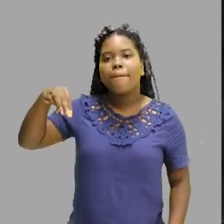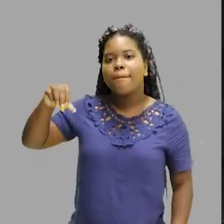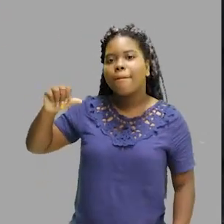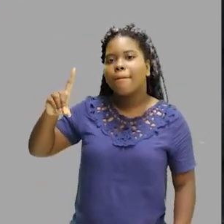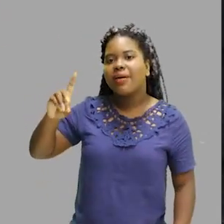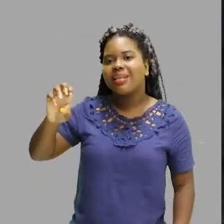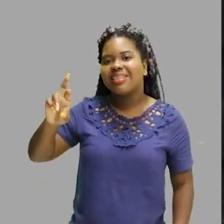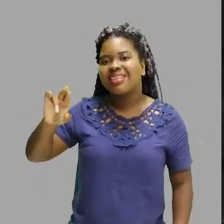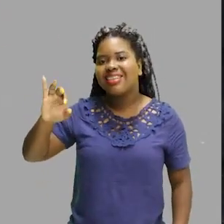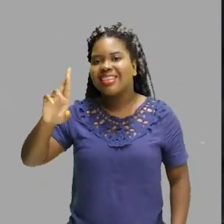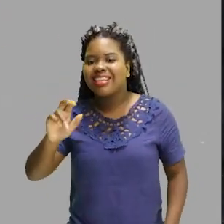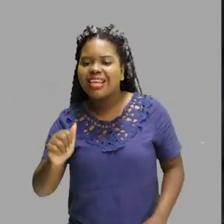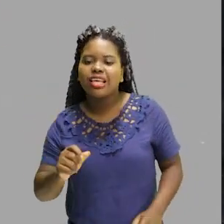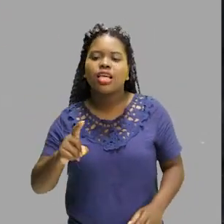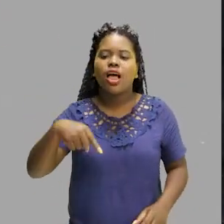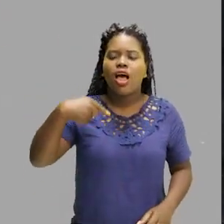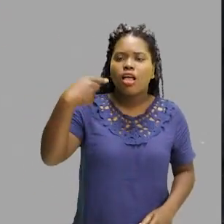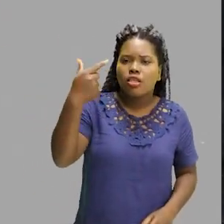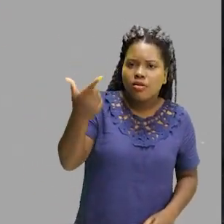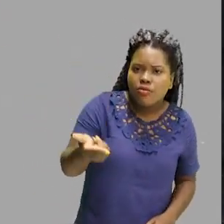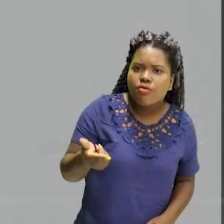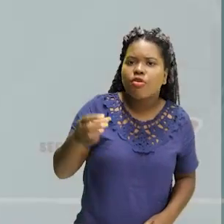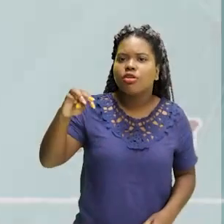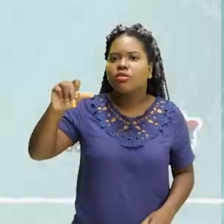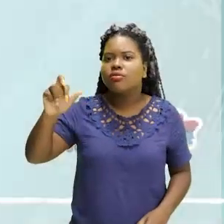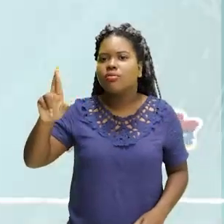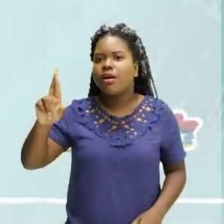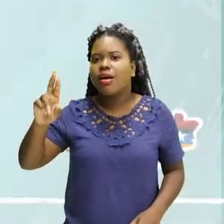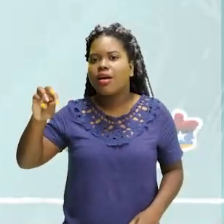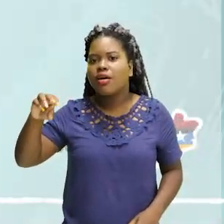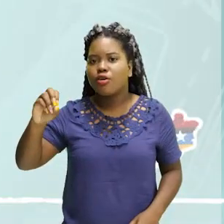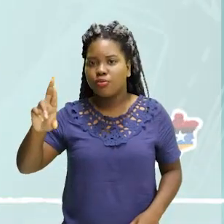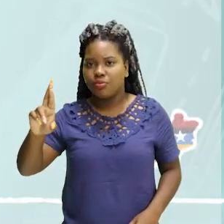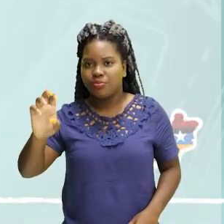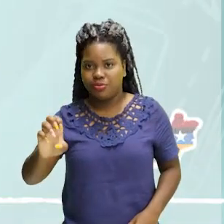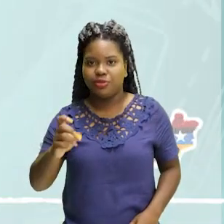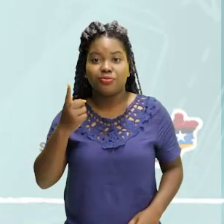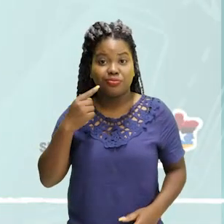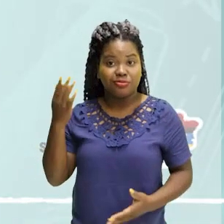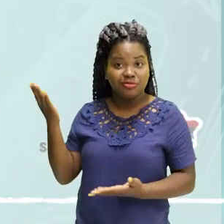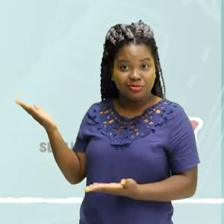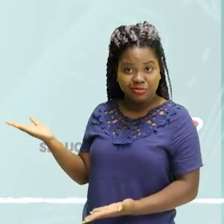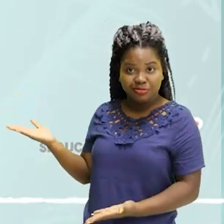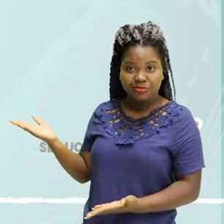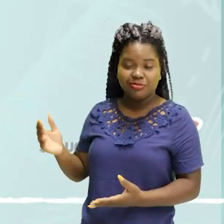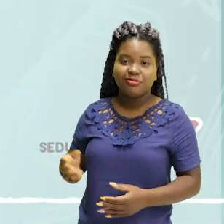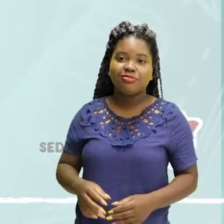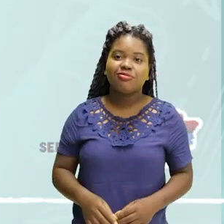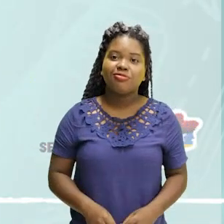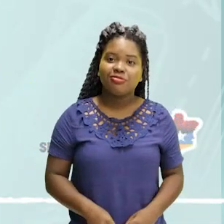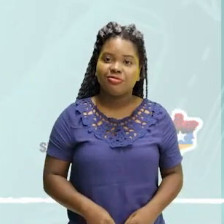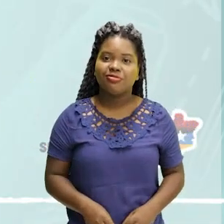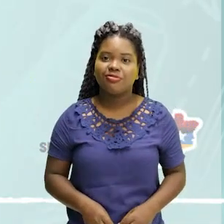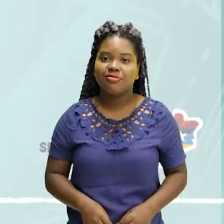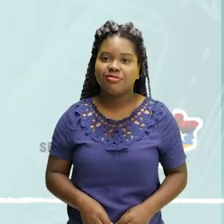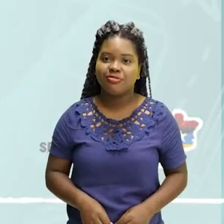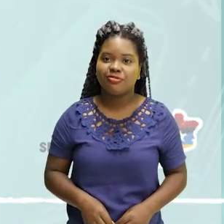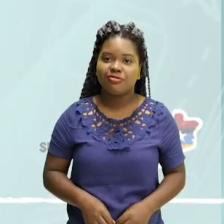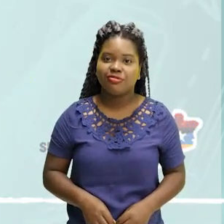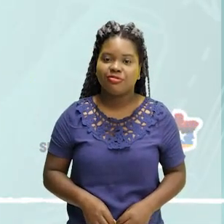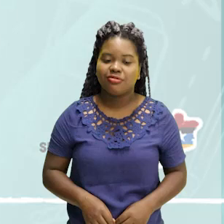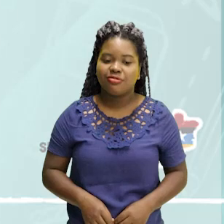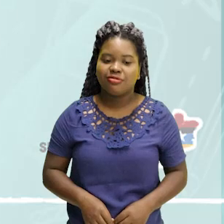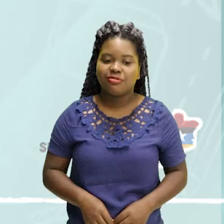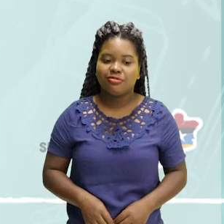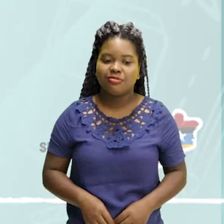depois de alvenaria. Isso é uma questão estrutural. Leia aí, ó. Durante a Idade Média, entre o século V ao